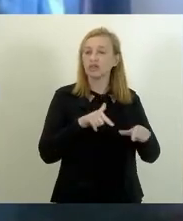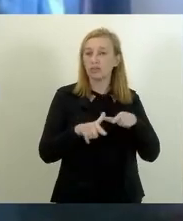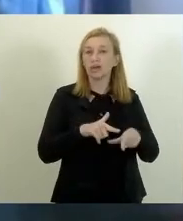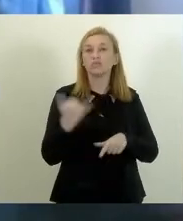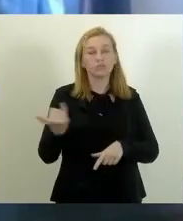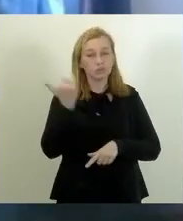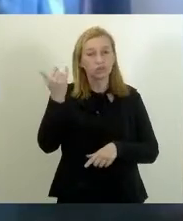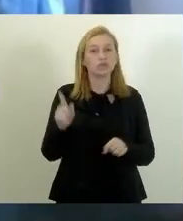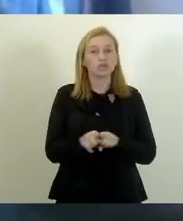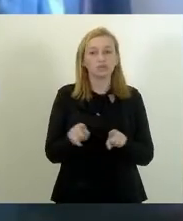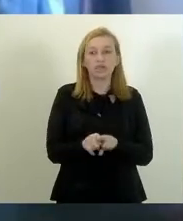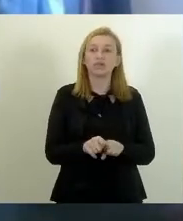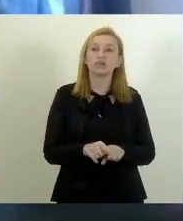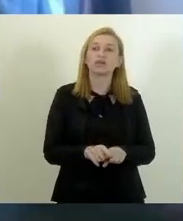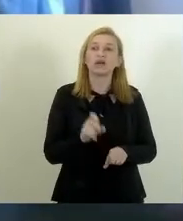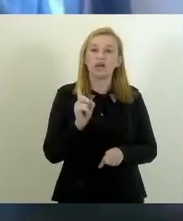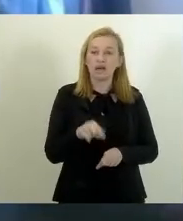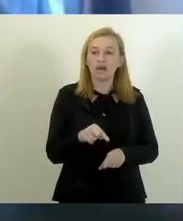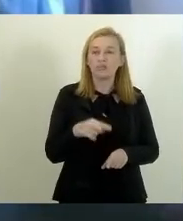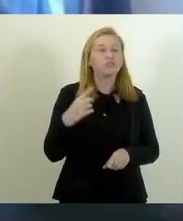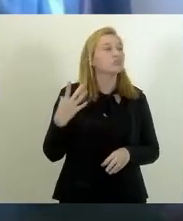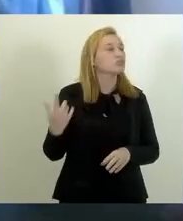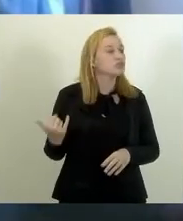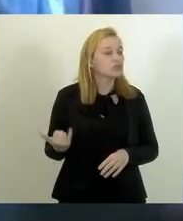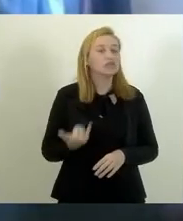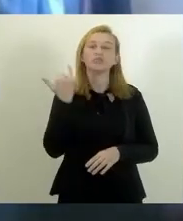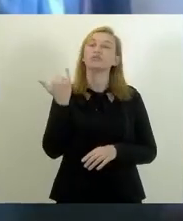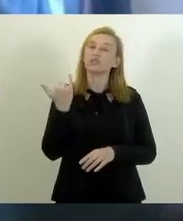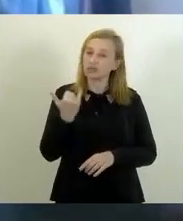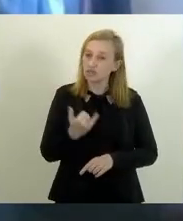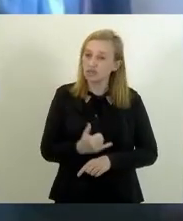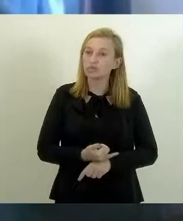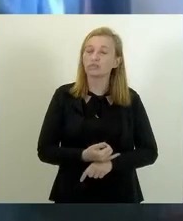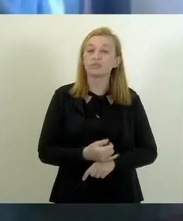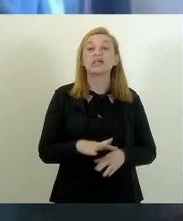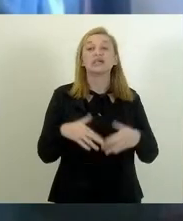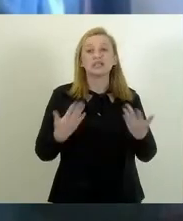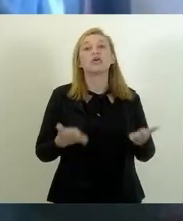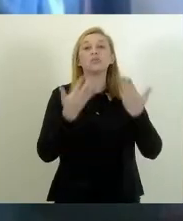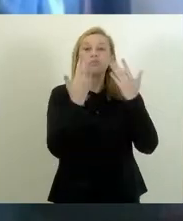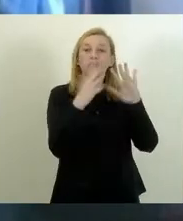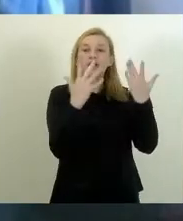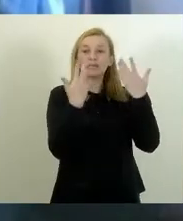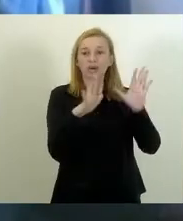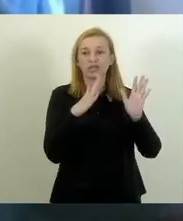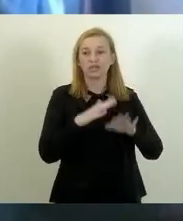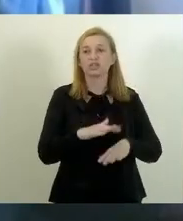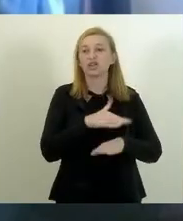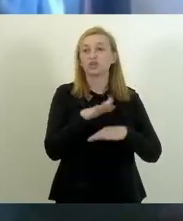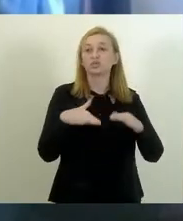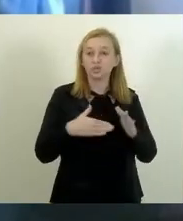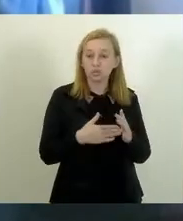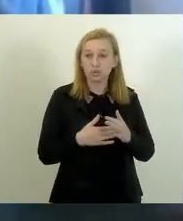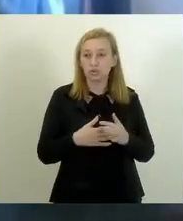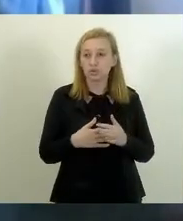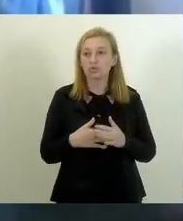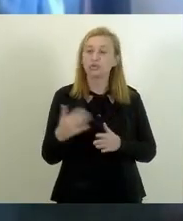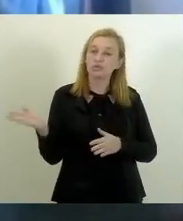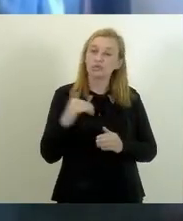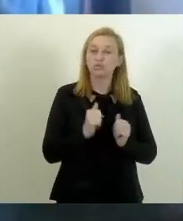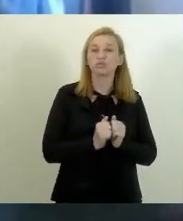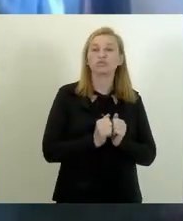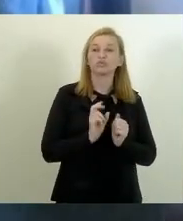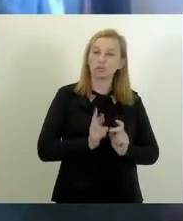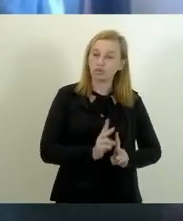também, e isso é muito, muito, muito importante. Então, parabéns a todos, vamos